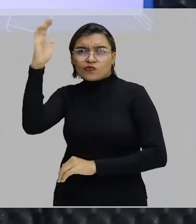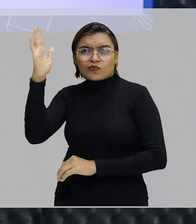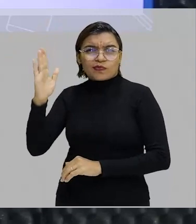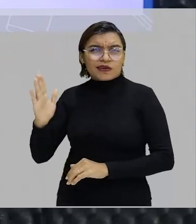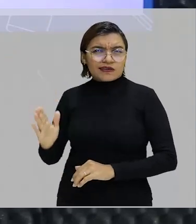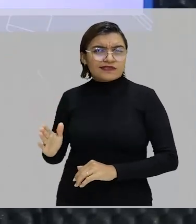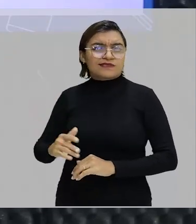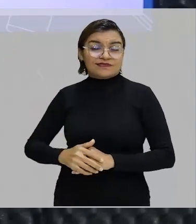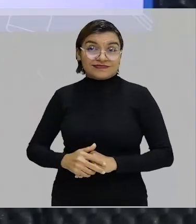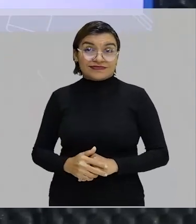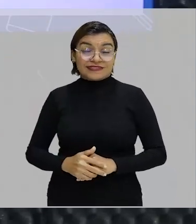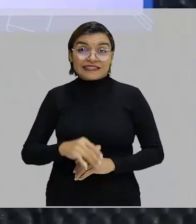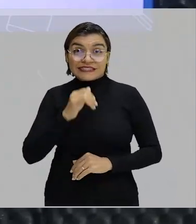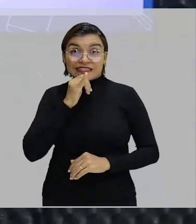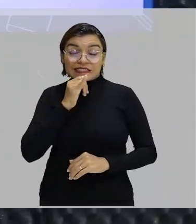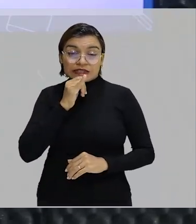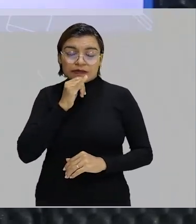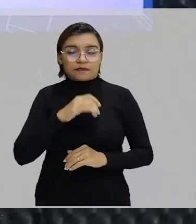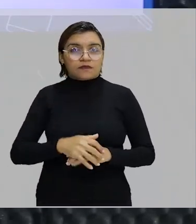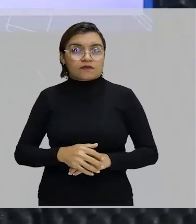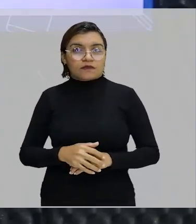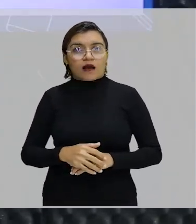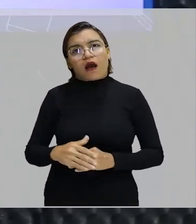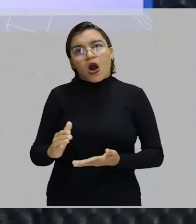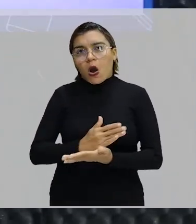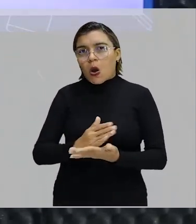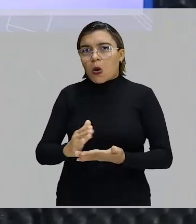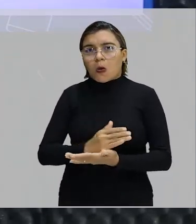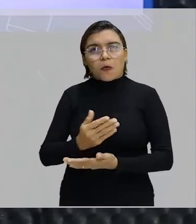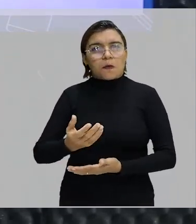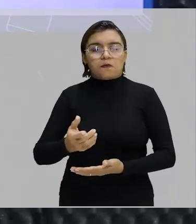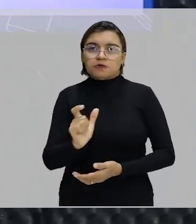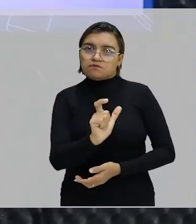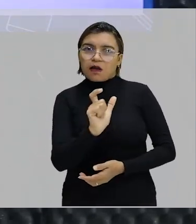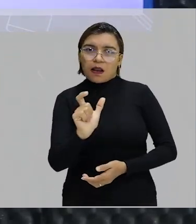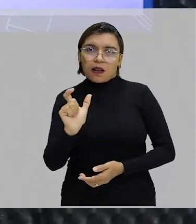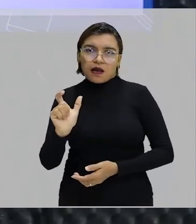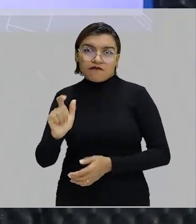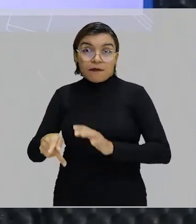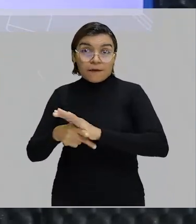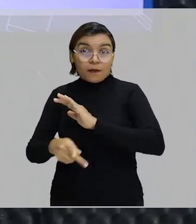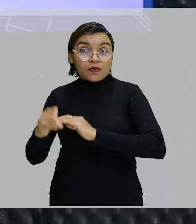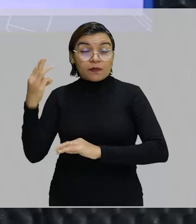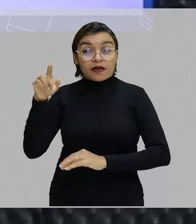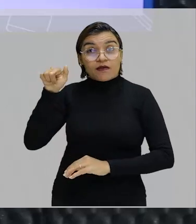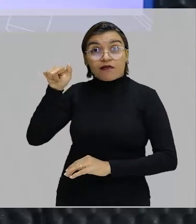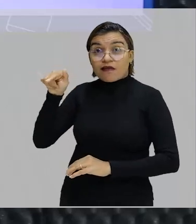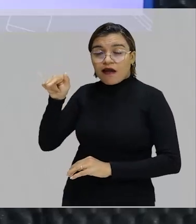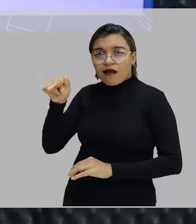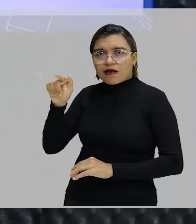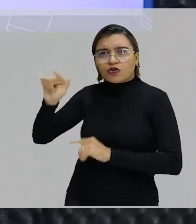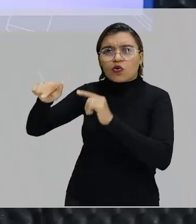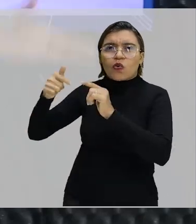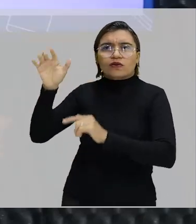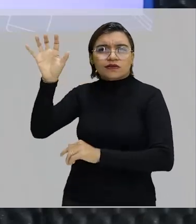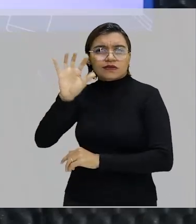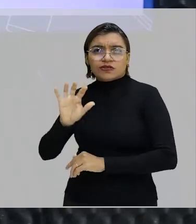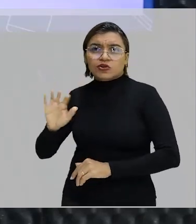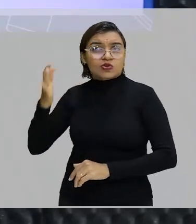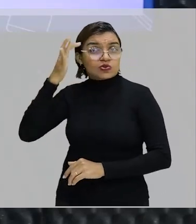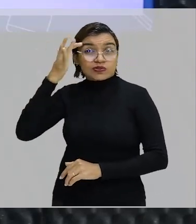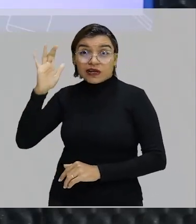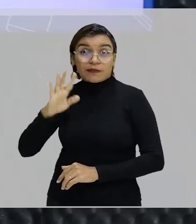de coloquialismo, talvez algumas expressões daqui do Maranhão ele não saiba, assim como nós não sabemos algumas expressões